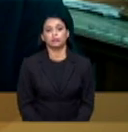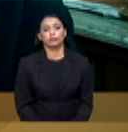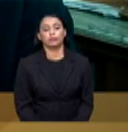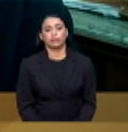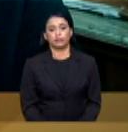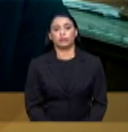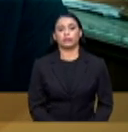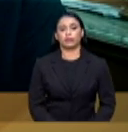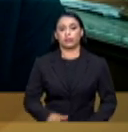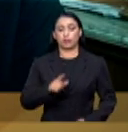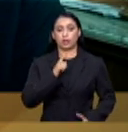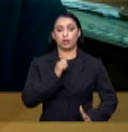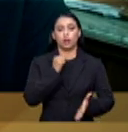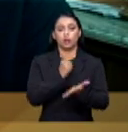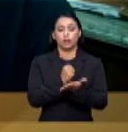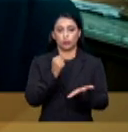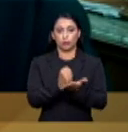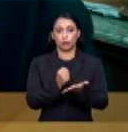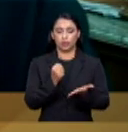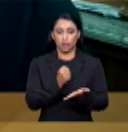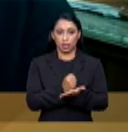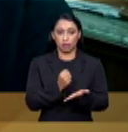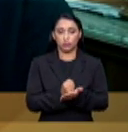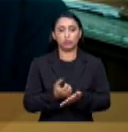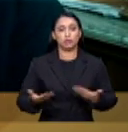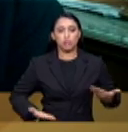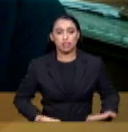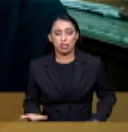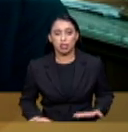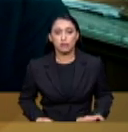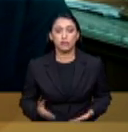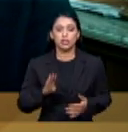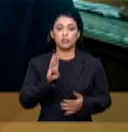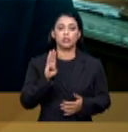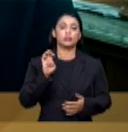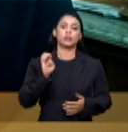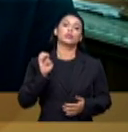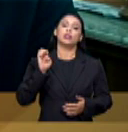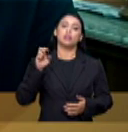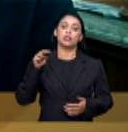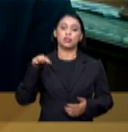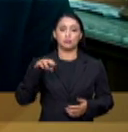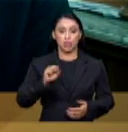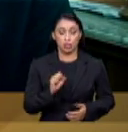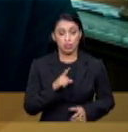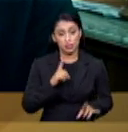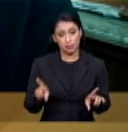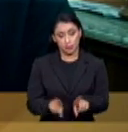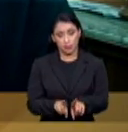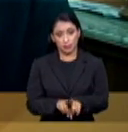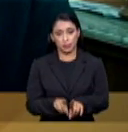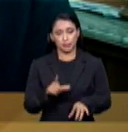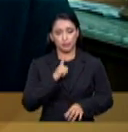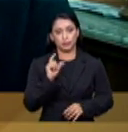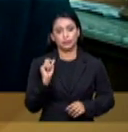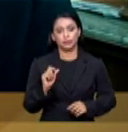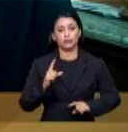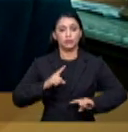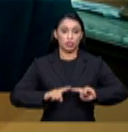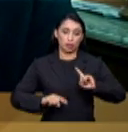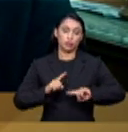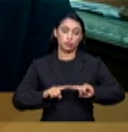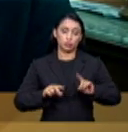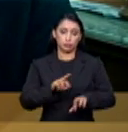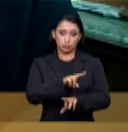e serviços. A visão é consentânea com a referência no